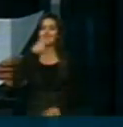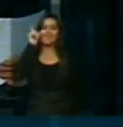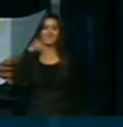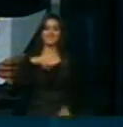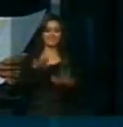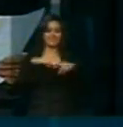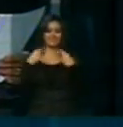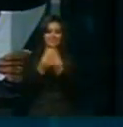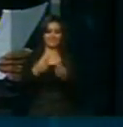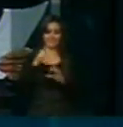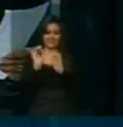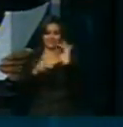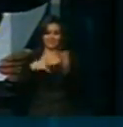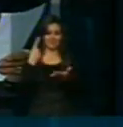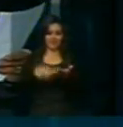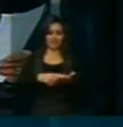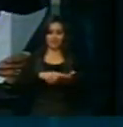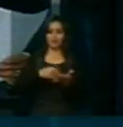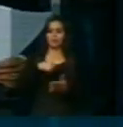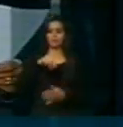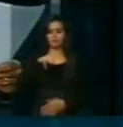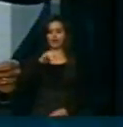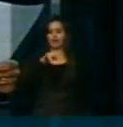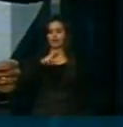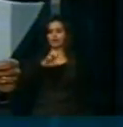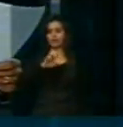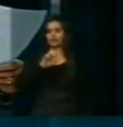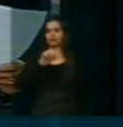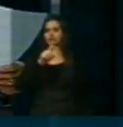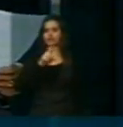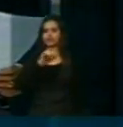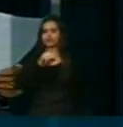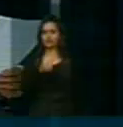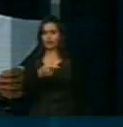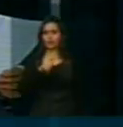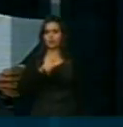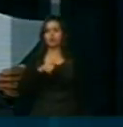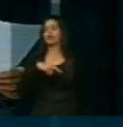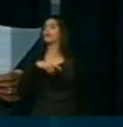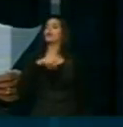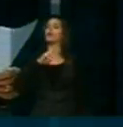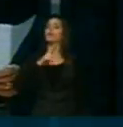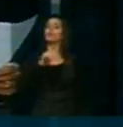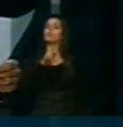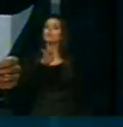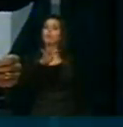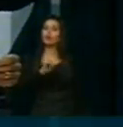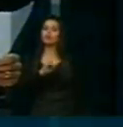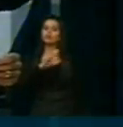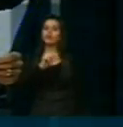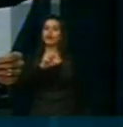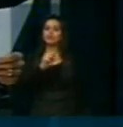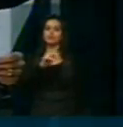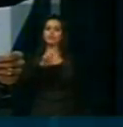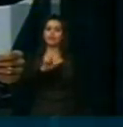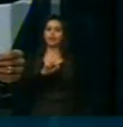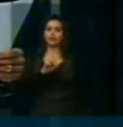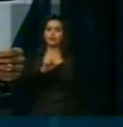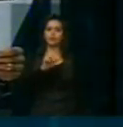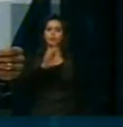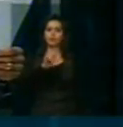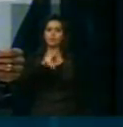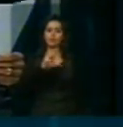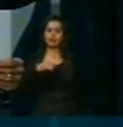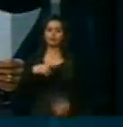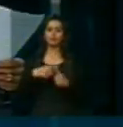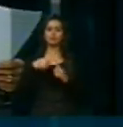que marcaram a posse do Marechal Humberto Castelo Branco na Presidência da República. O Cruzeiro, sabíamos todos que